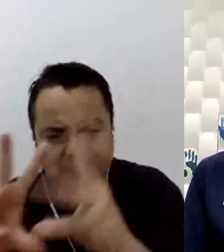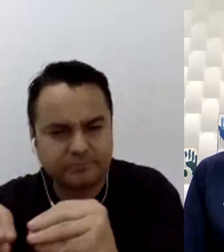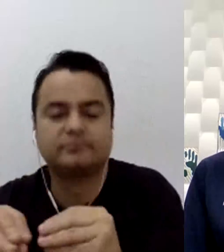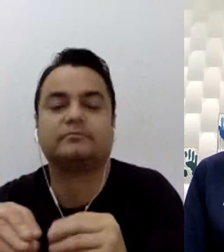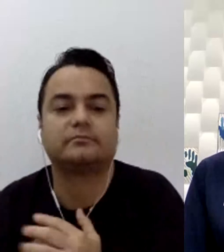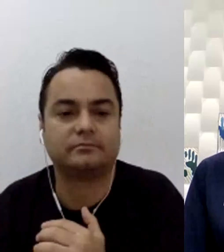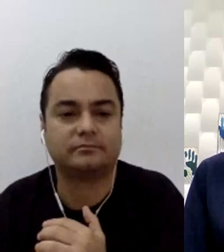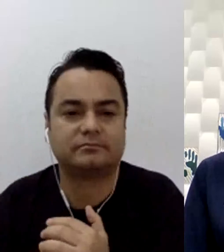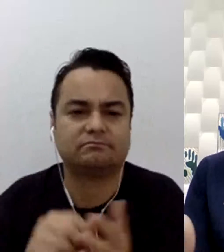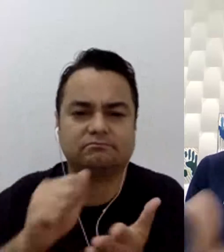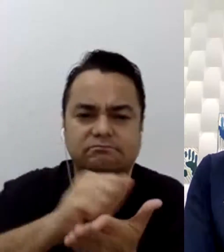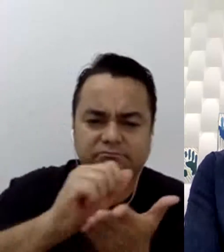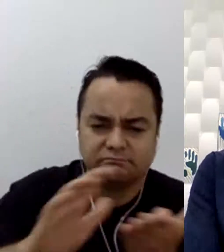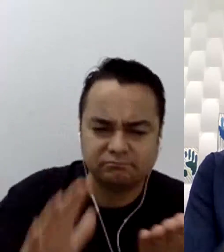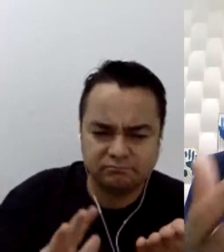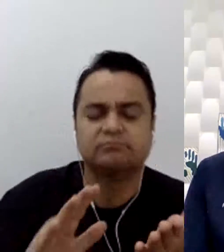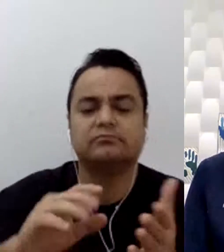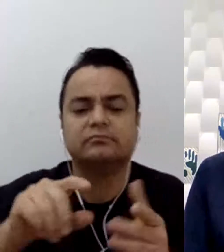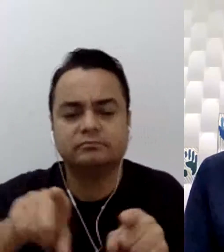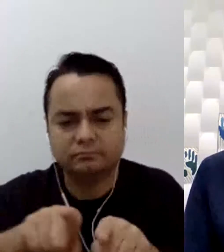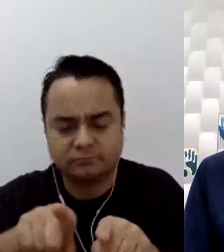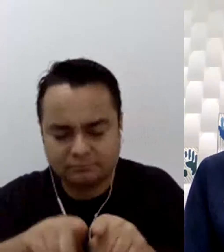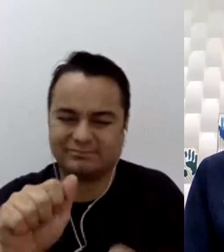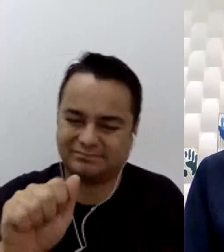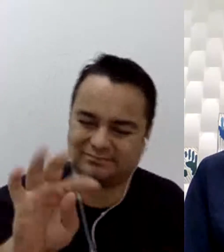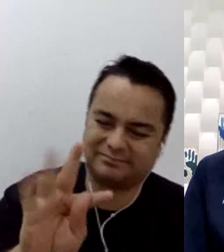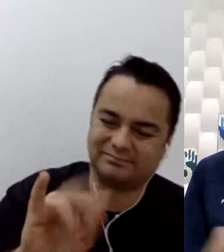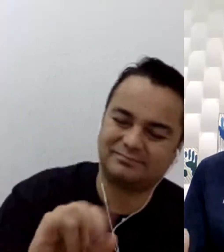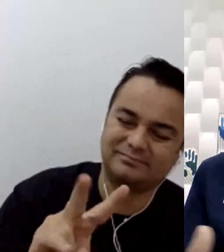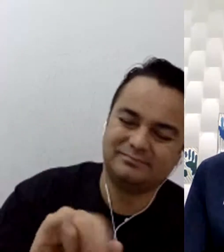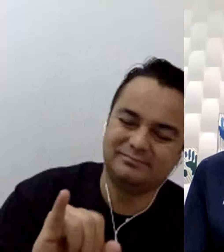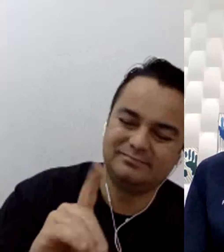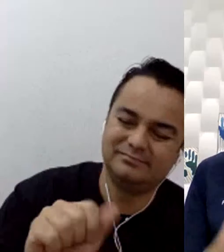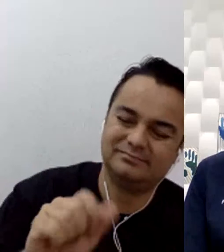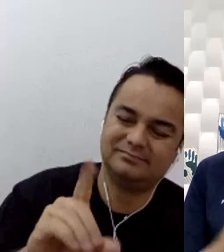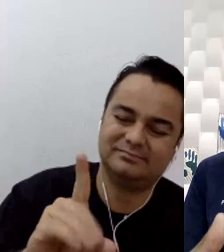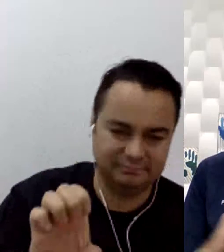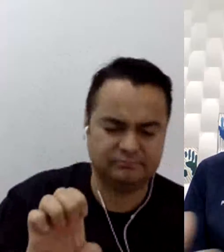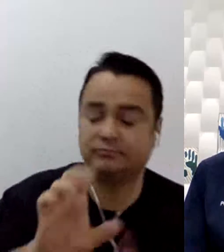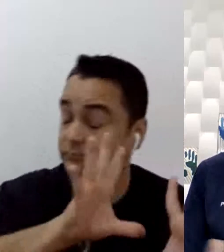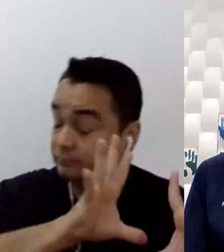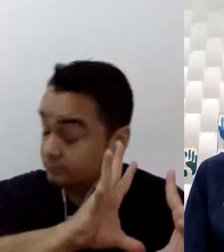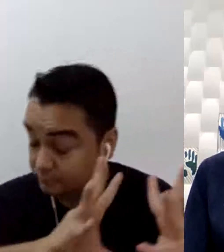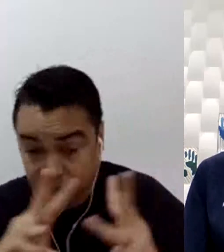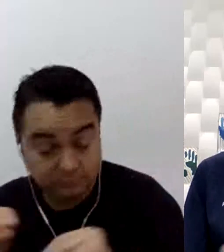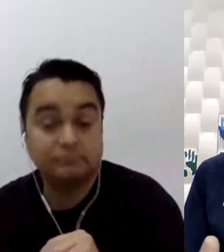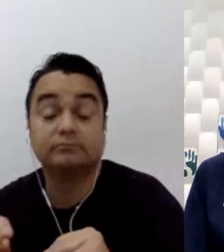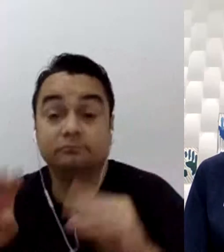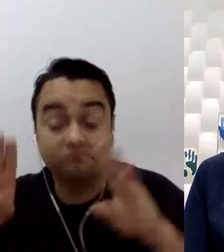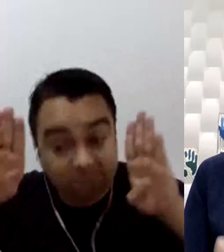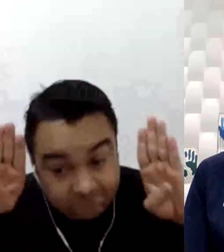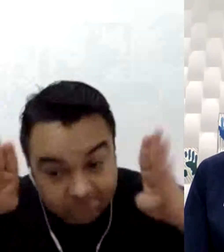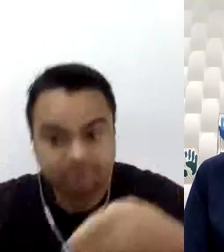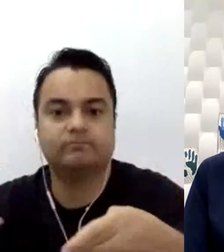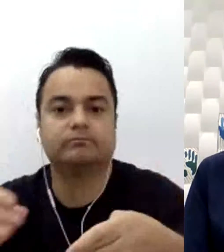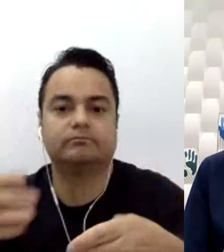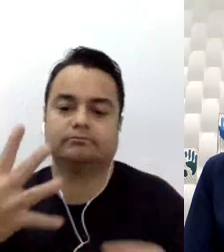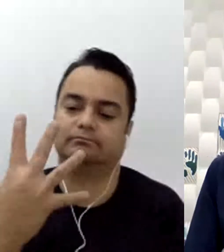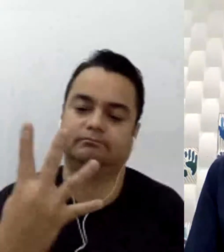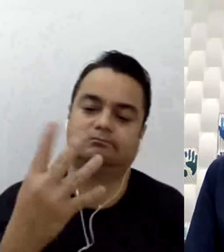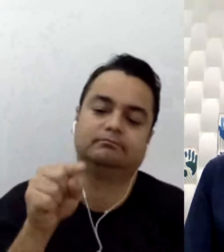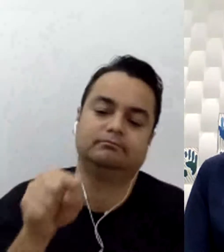as atividades, né, nós tivemos o Congresso SAE, tudo, né? Toda a tendência está muito voltada ao